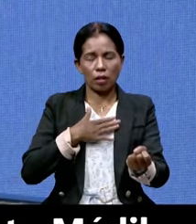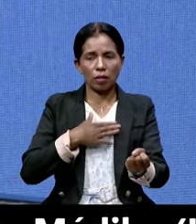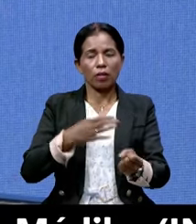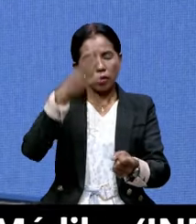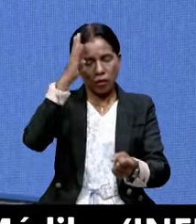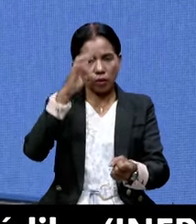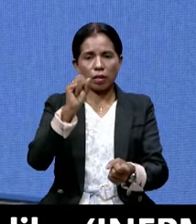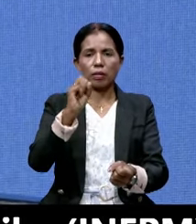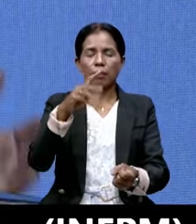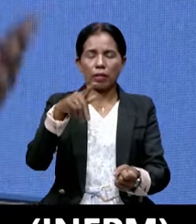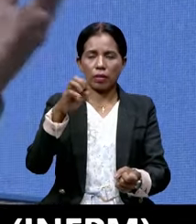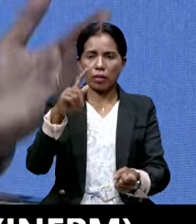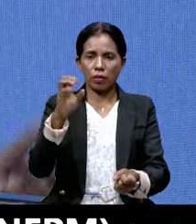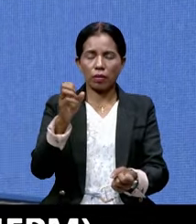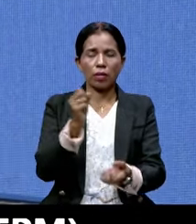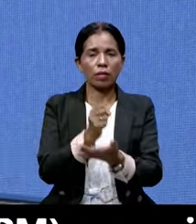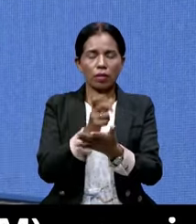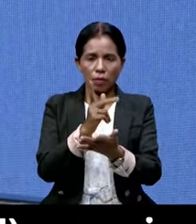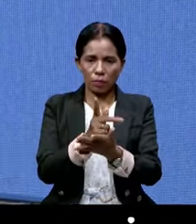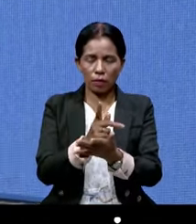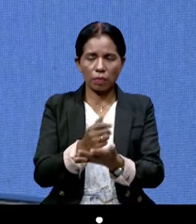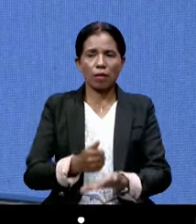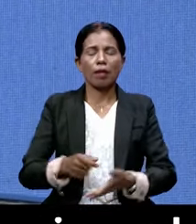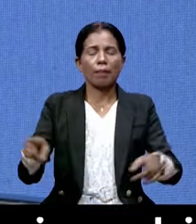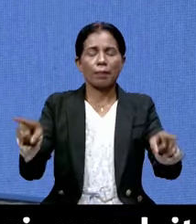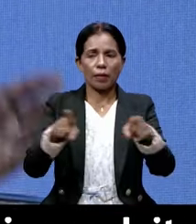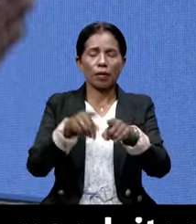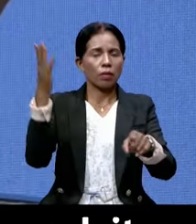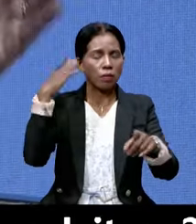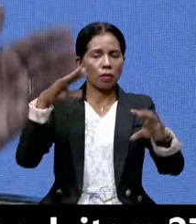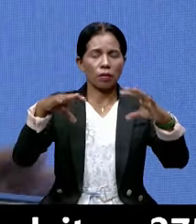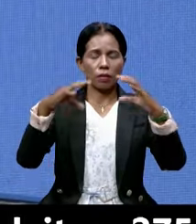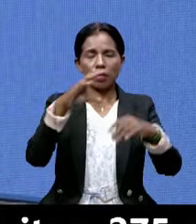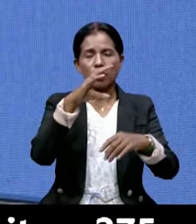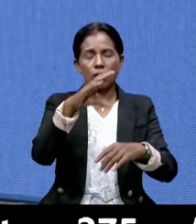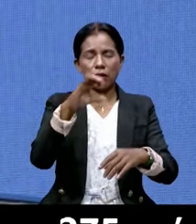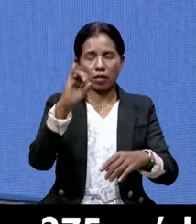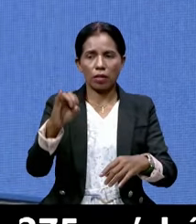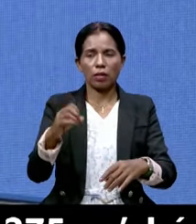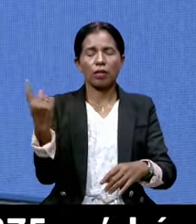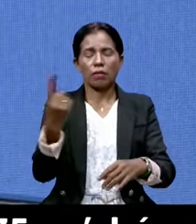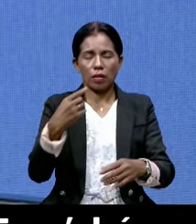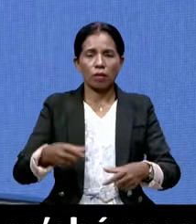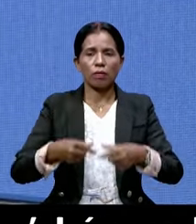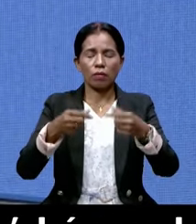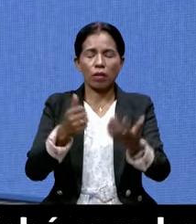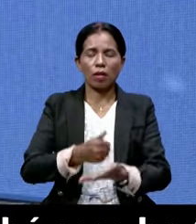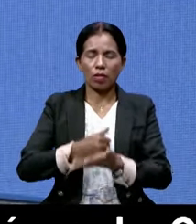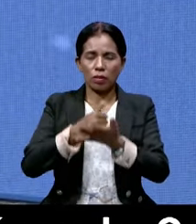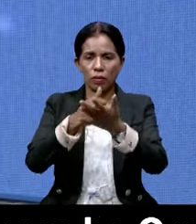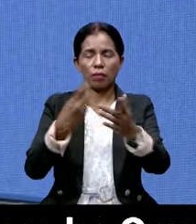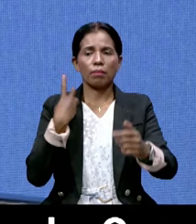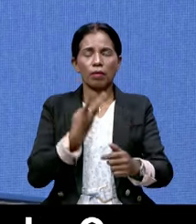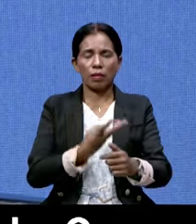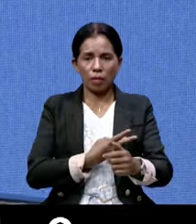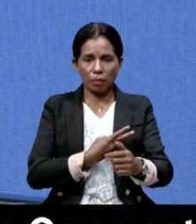senhor, em Dilet, se comes, agradece. Nessa moça, o Conselho de Imprensa, senhor Virgílio Rassi, como sempre, foi apoio, moralmente,